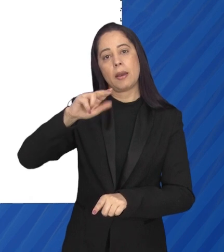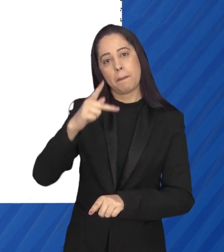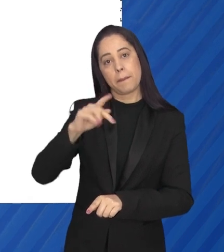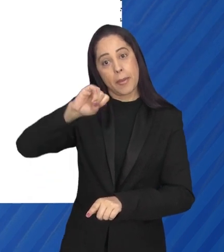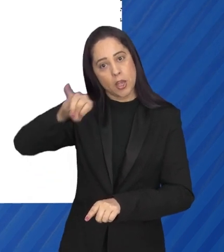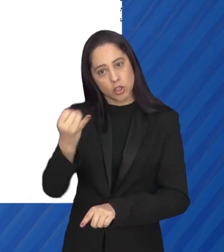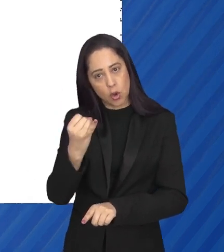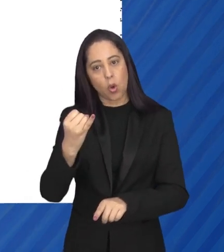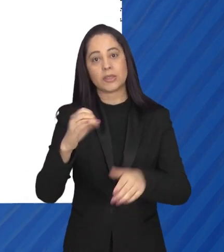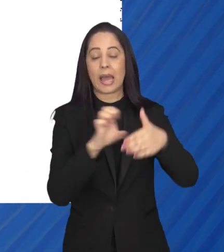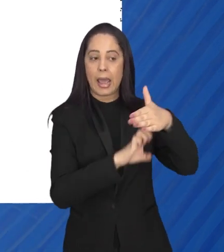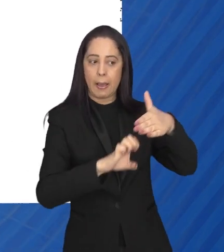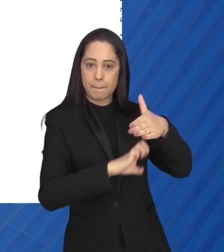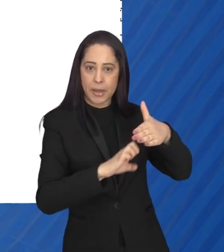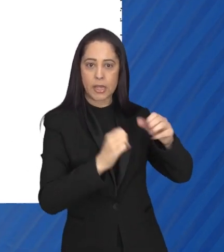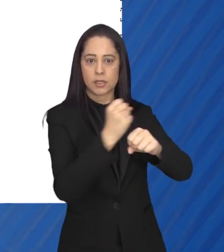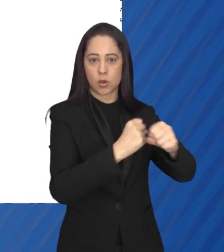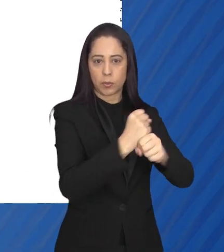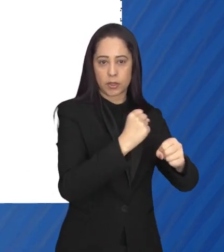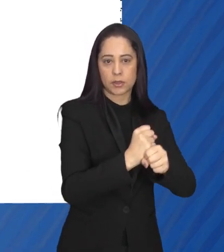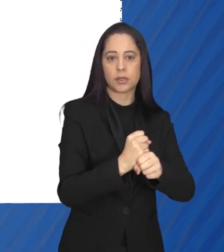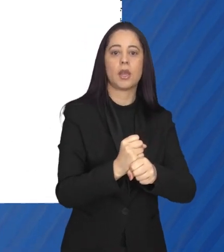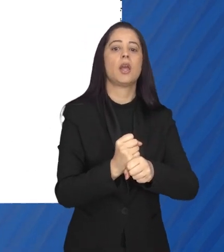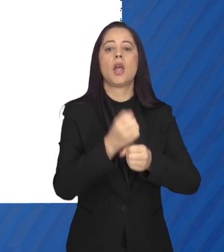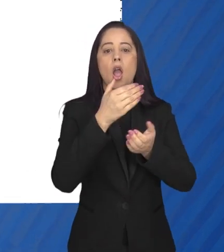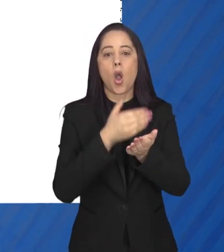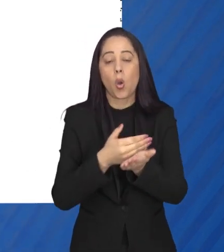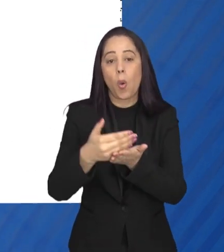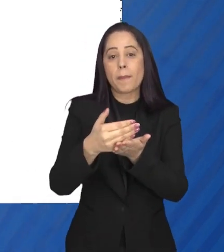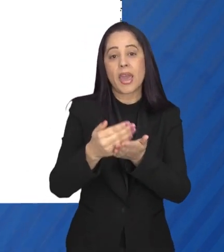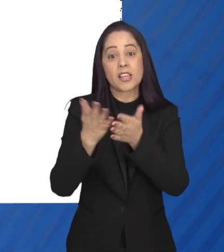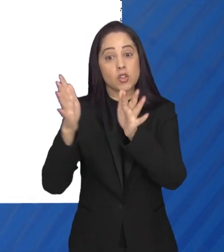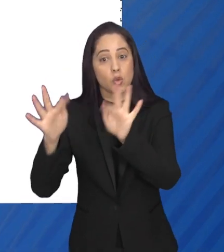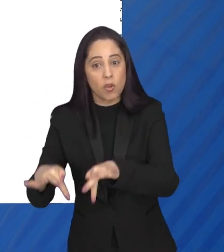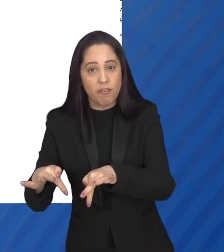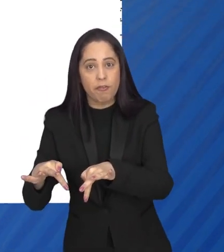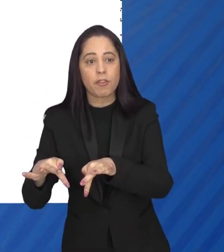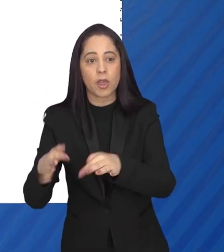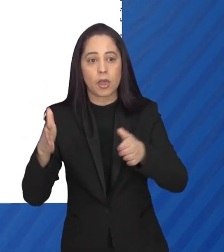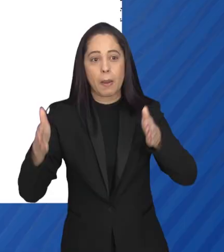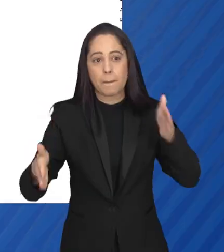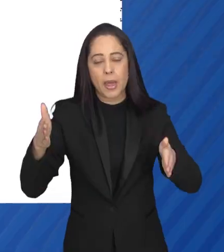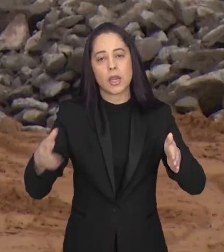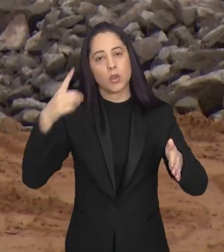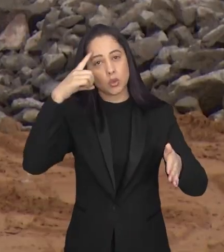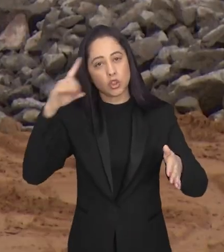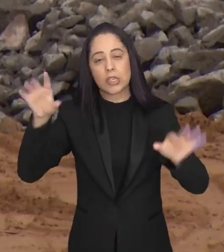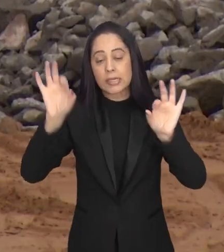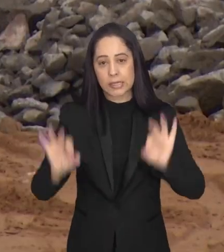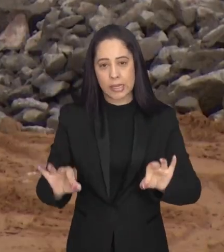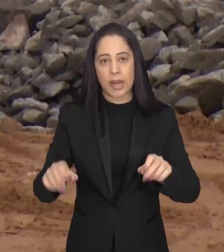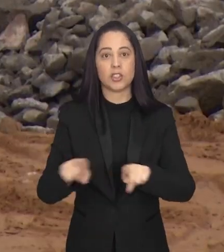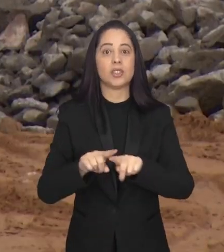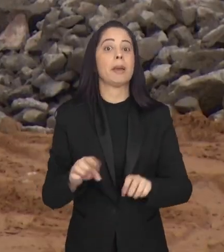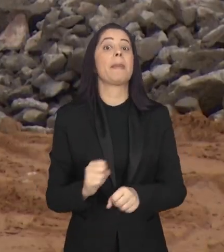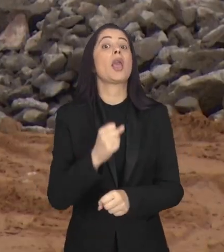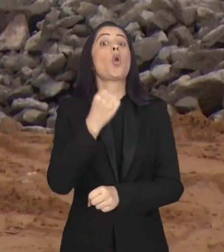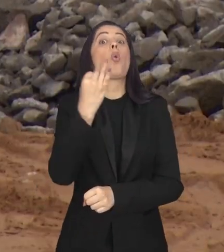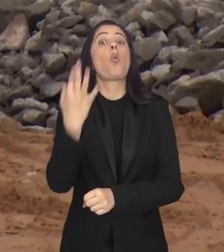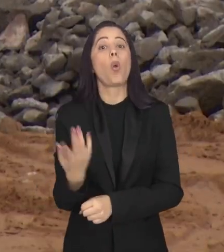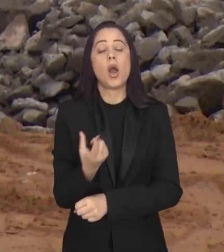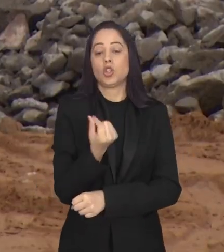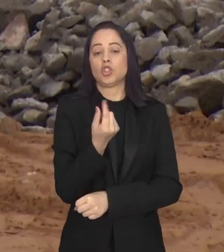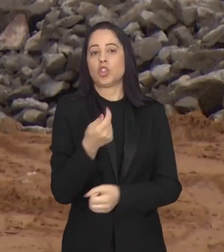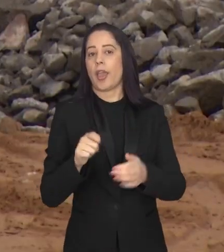a finalidade da obra, data de início, previsão de entrega e possíveis prorrogações, além dos valores e custos